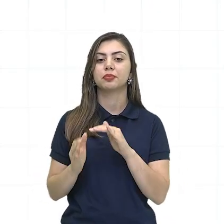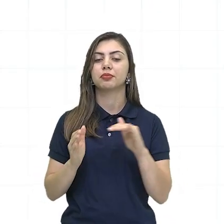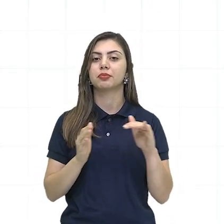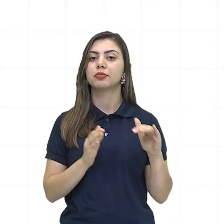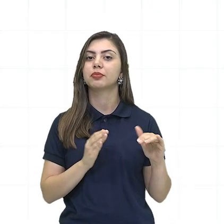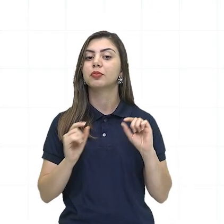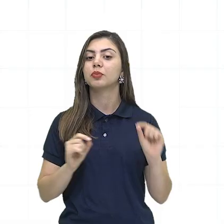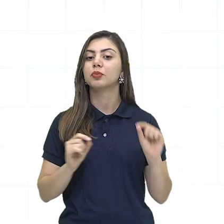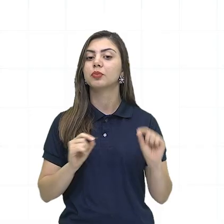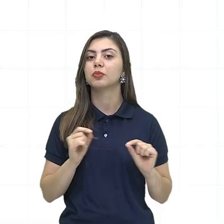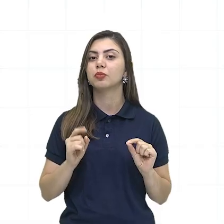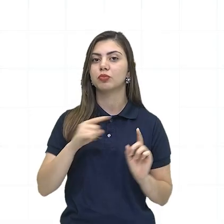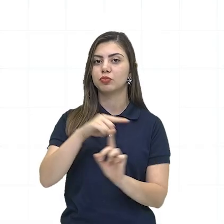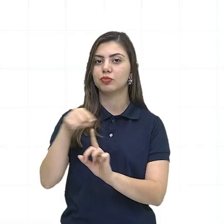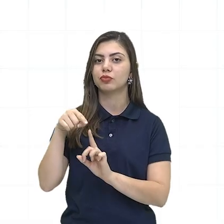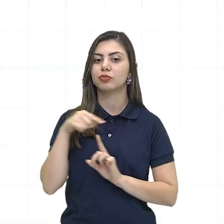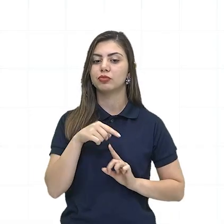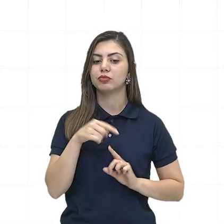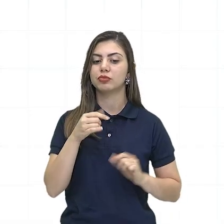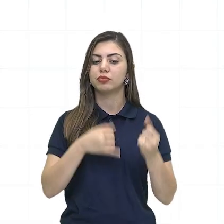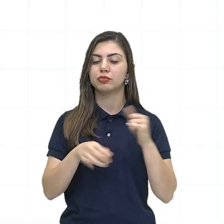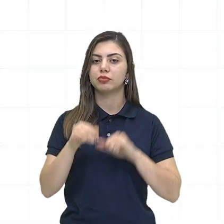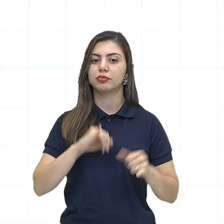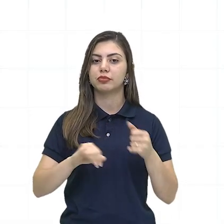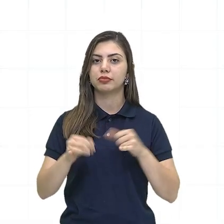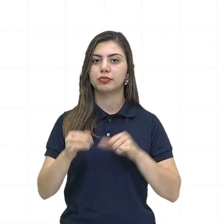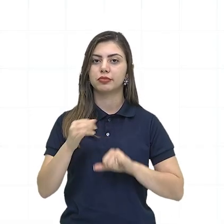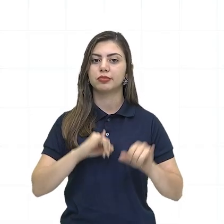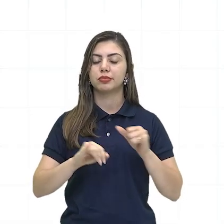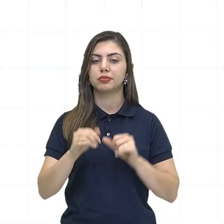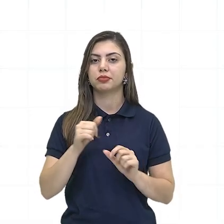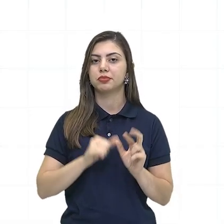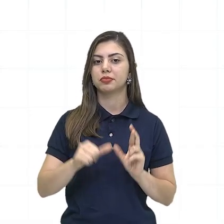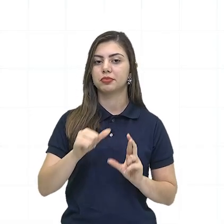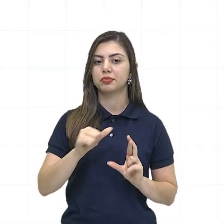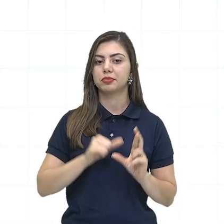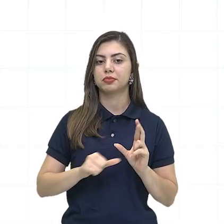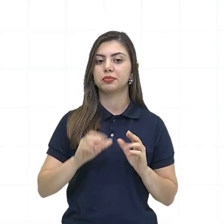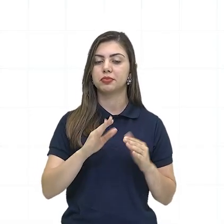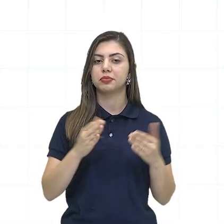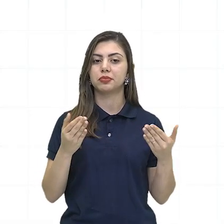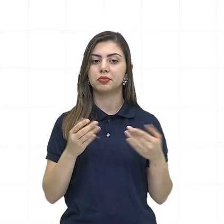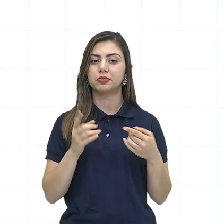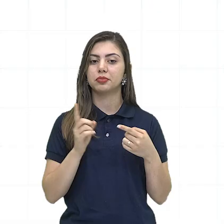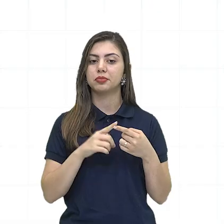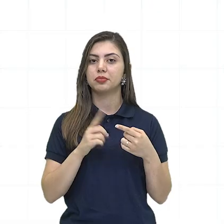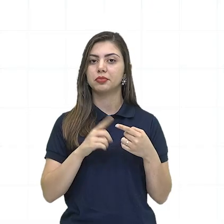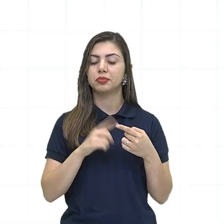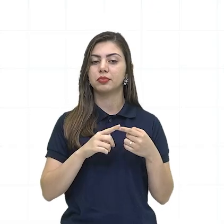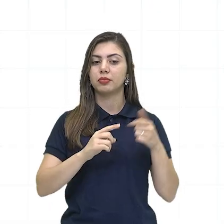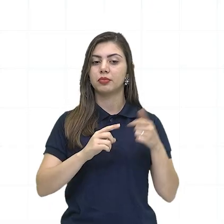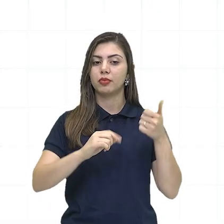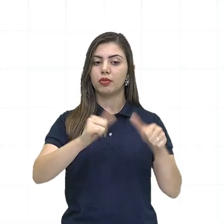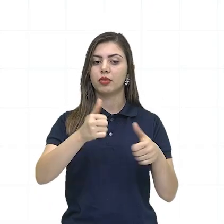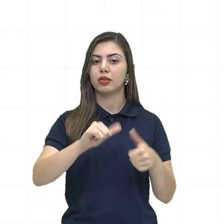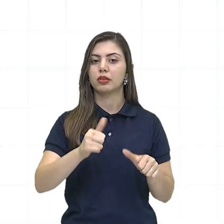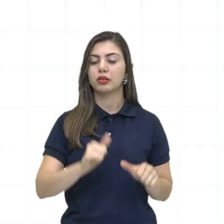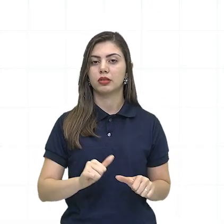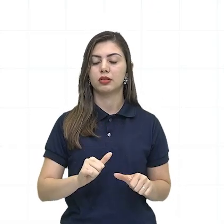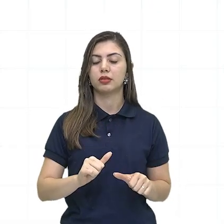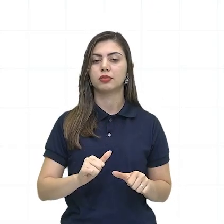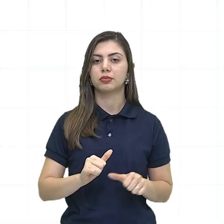de reação química. Nós iniciamos com reações de análise ou de